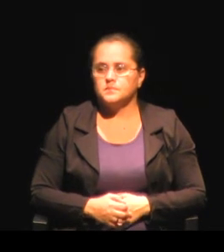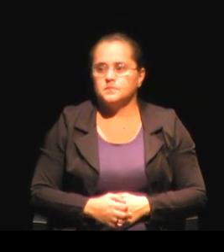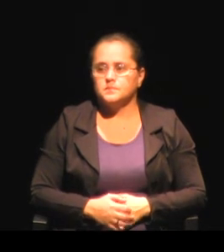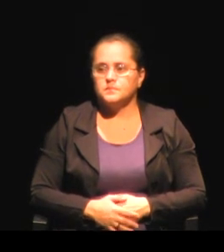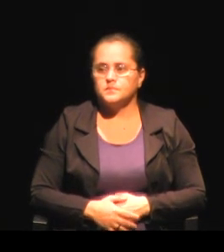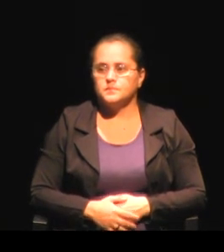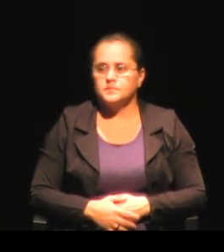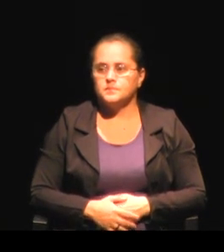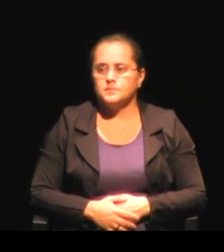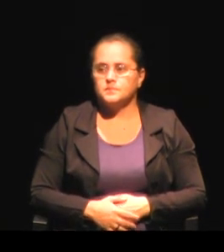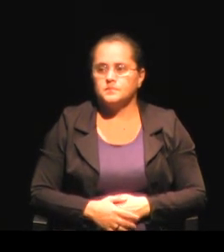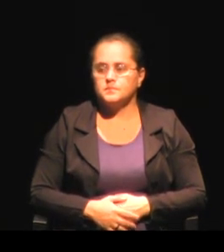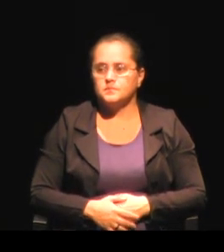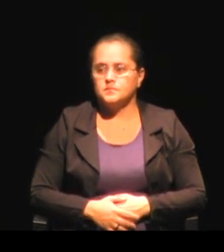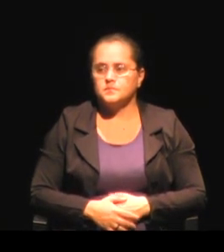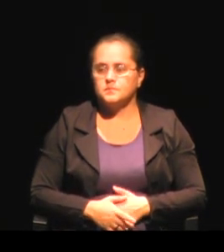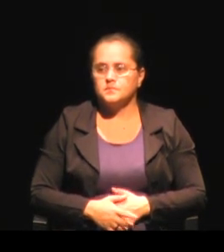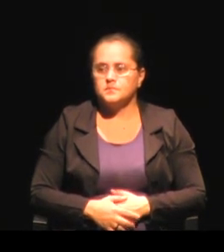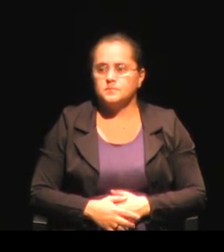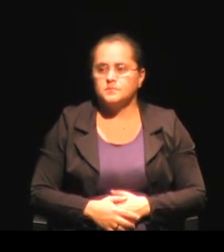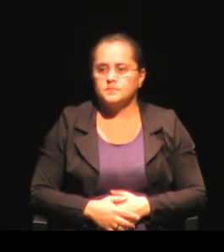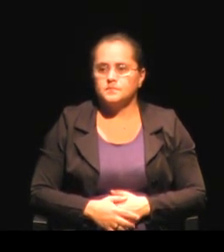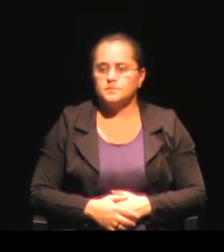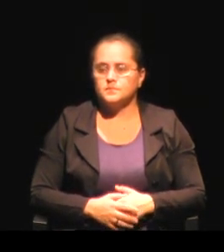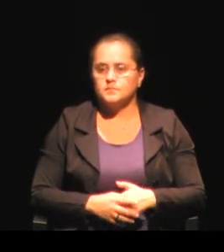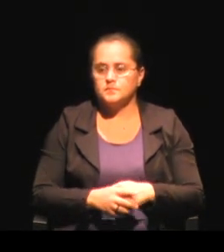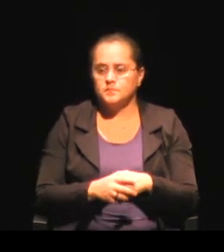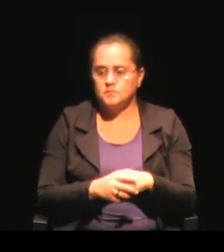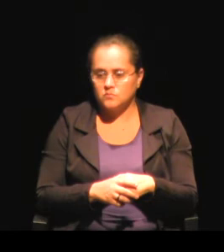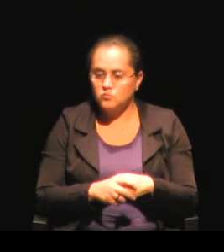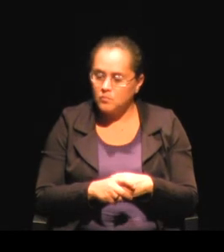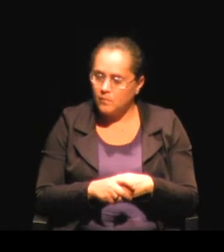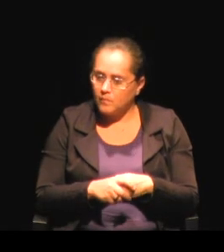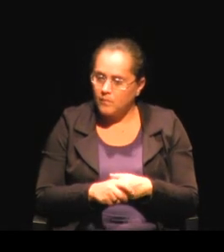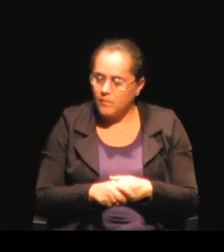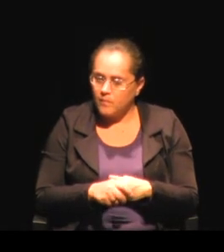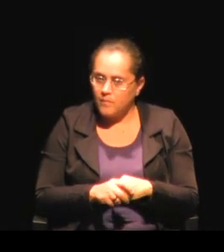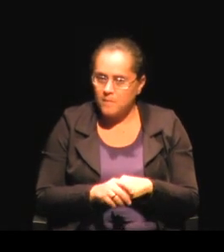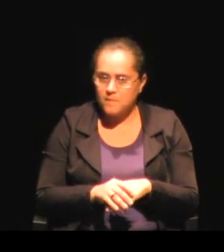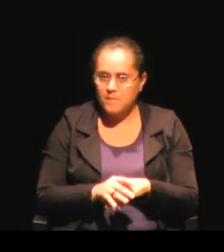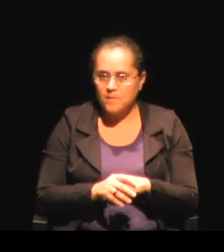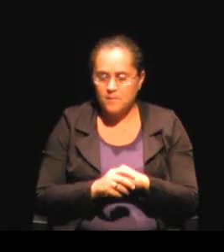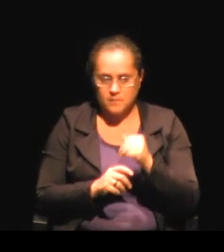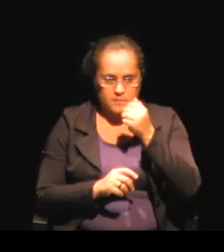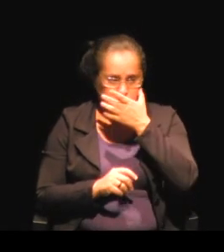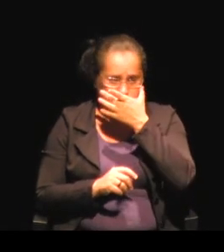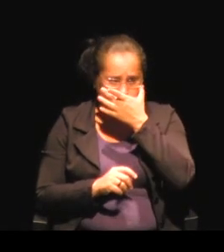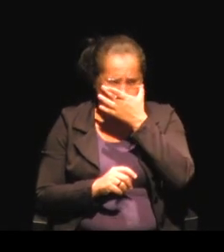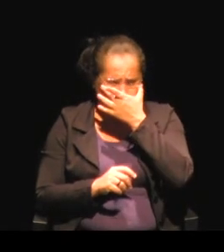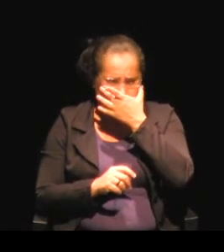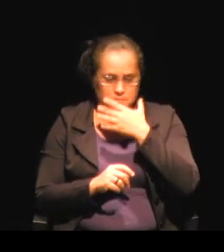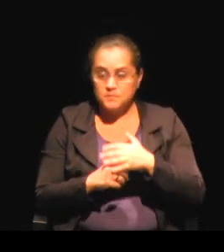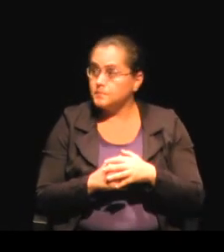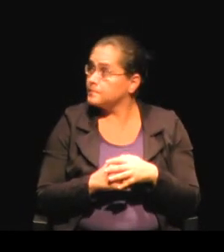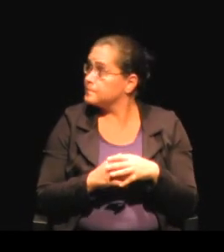aí curso de piano foi se transformando no Conservatório Dramático Musical, que depois acabou gerando o Teatro Municipal. O Mário de